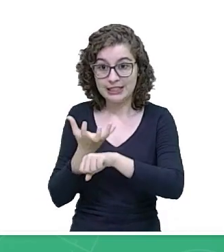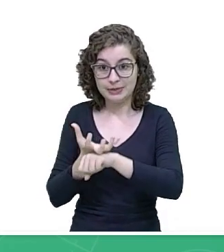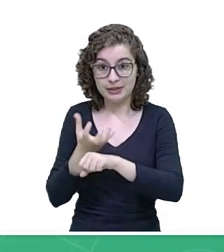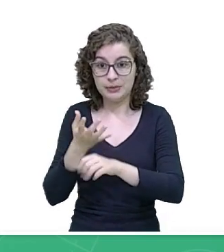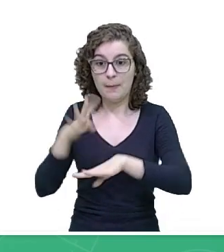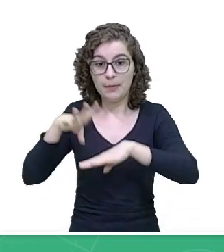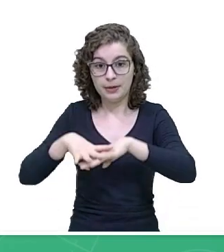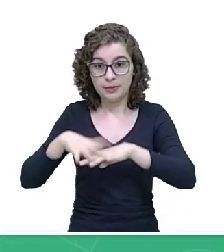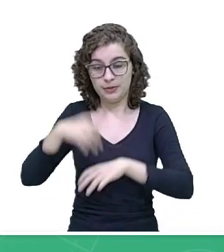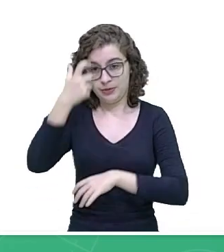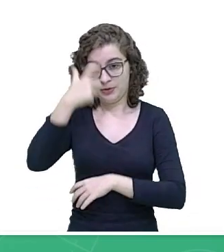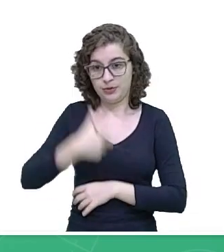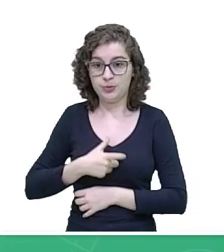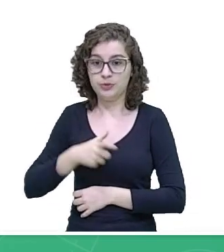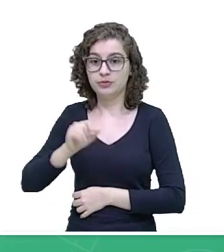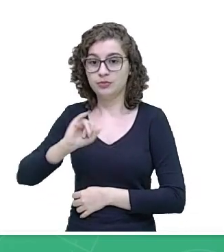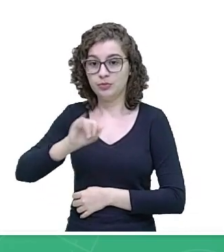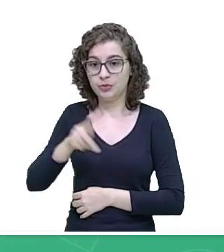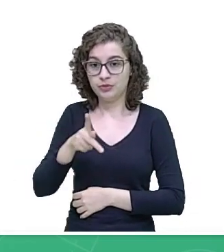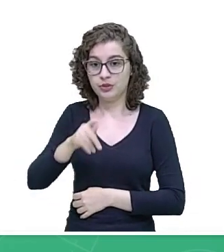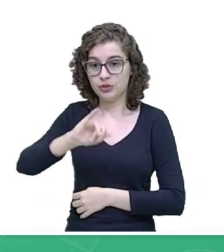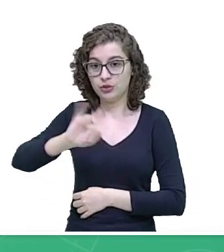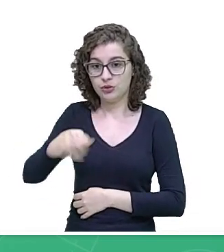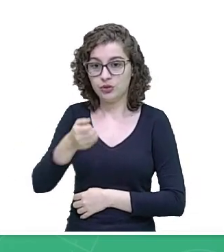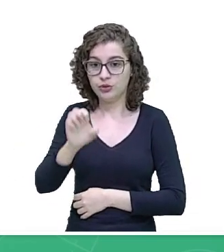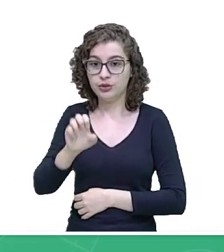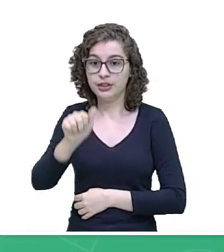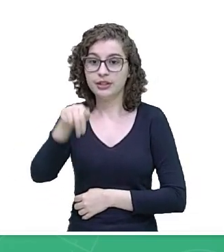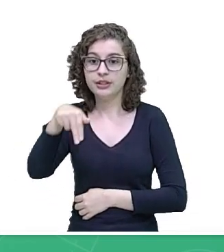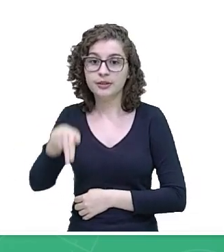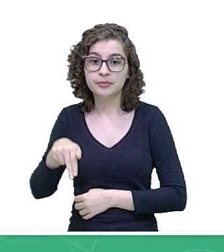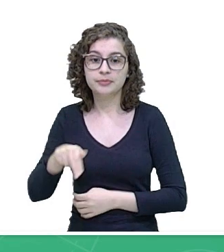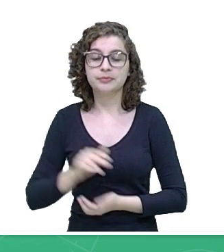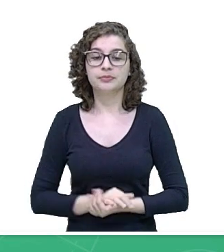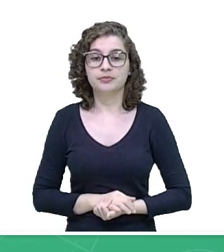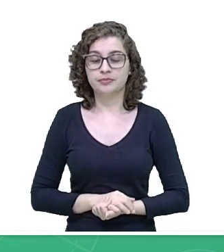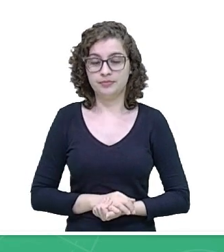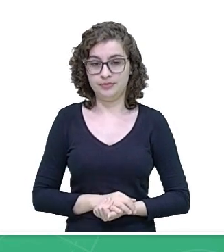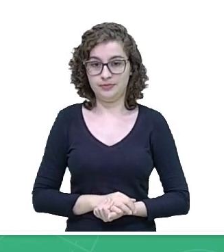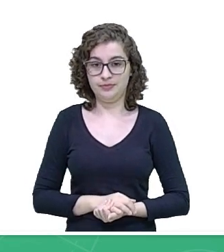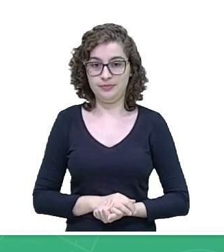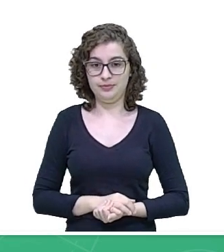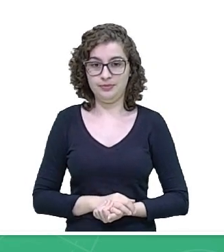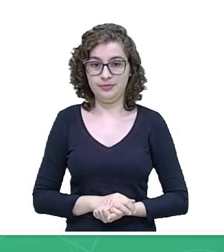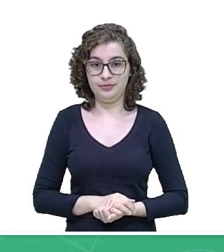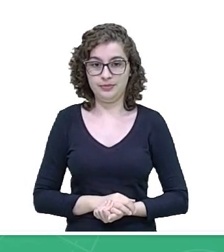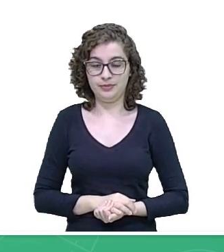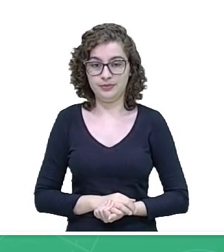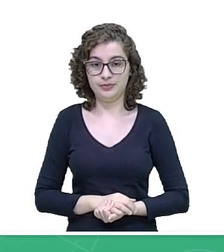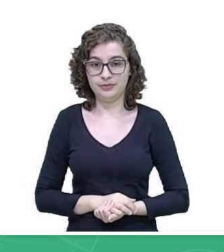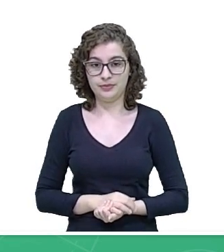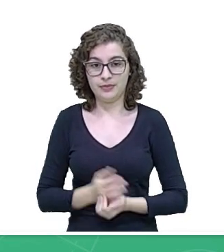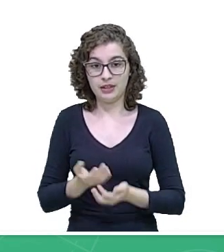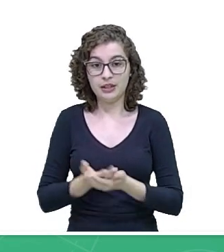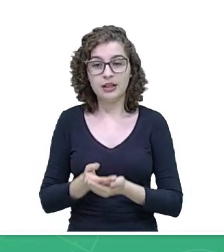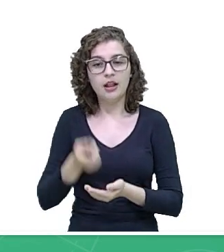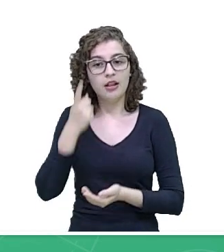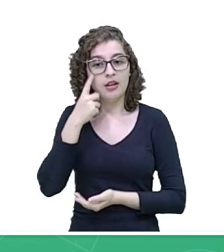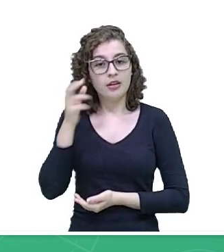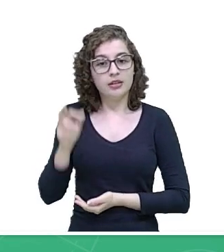sou o professor Jean e vamos então para a correção. Então, aí está. Correção do Exercitando, parte